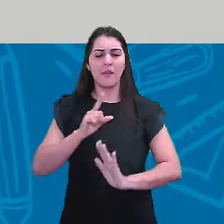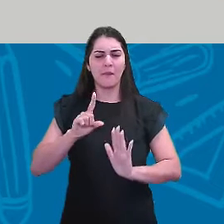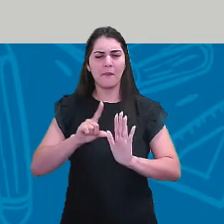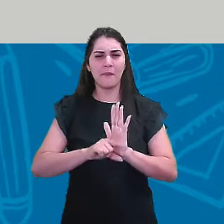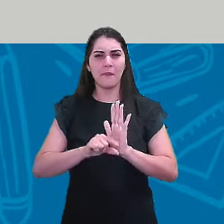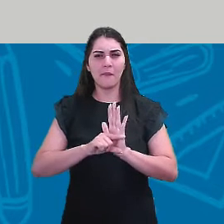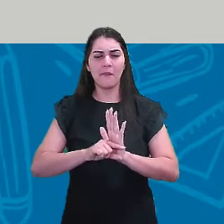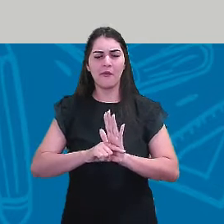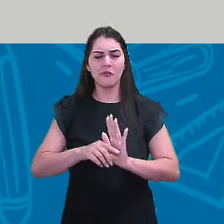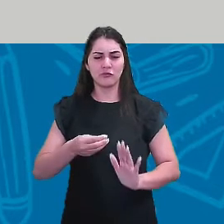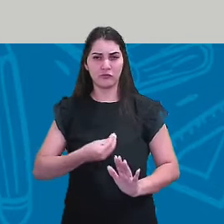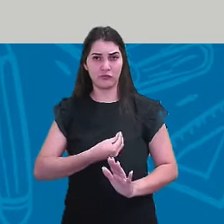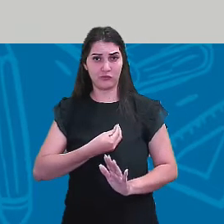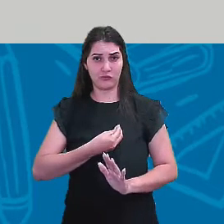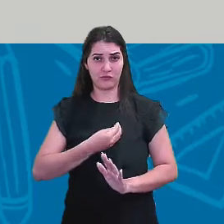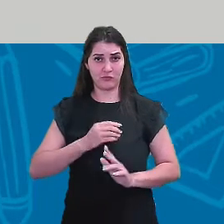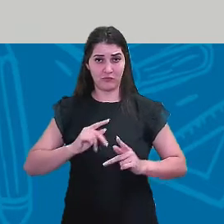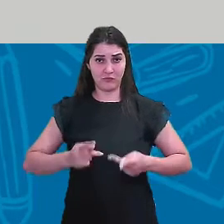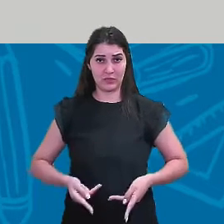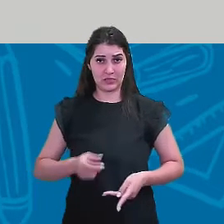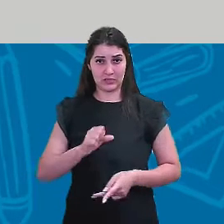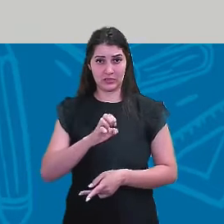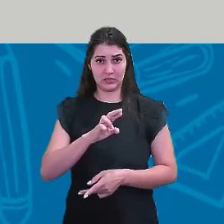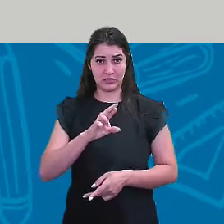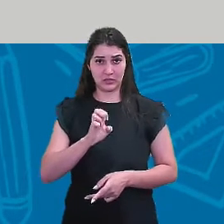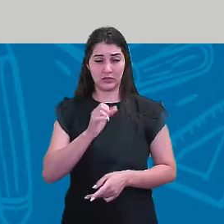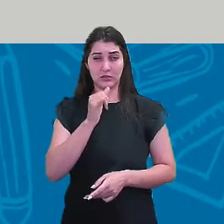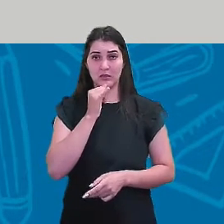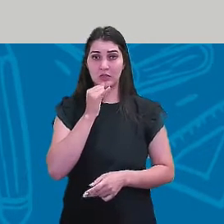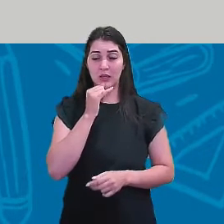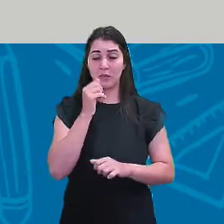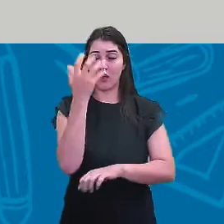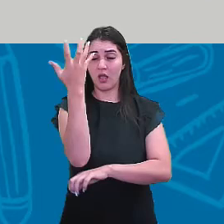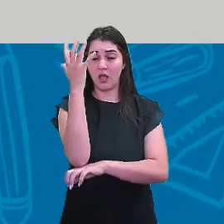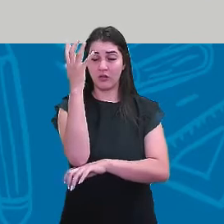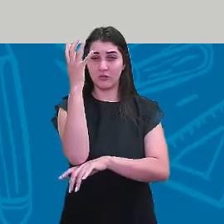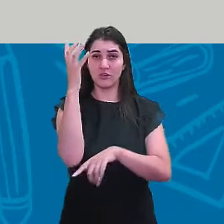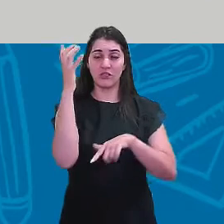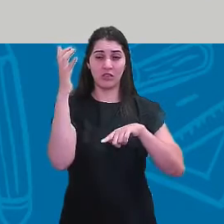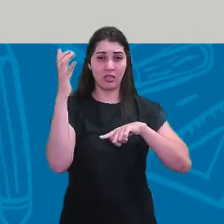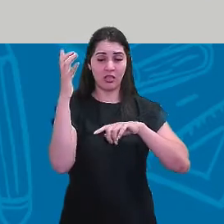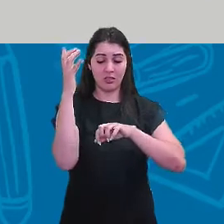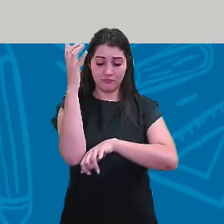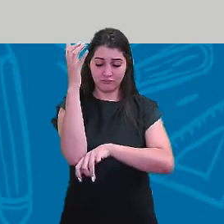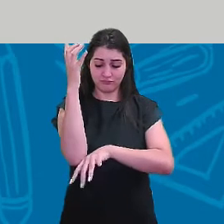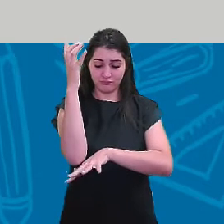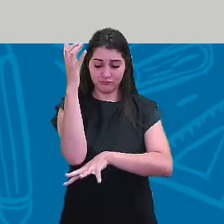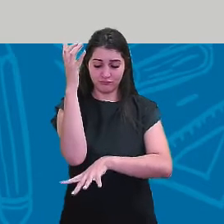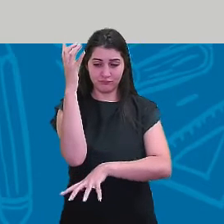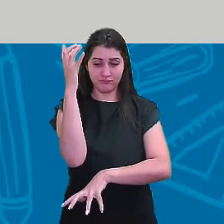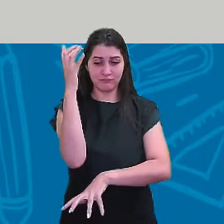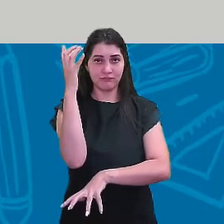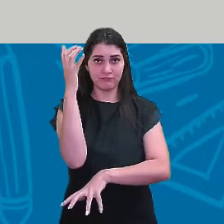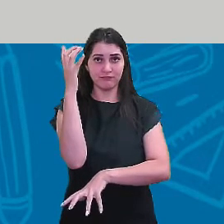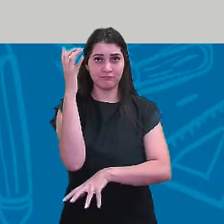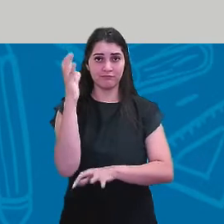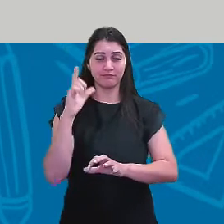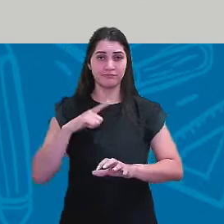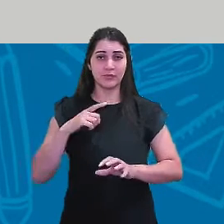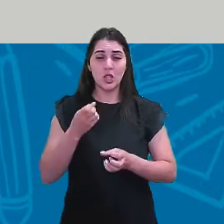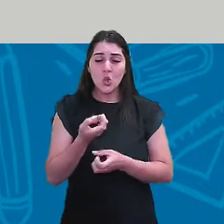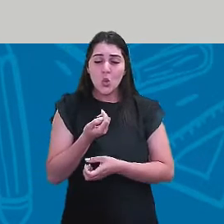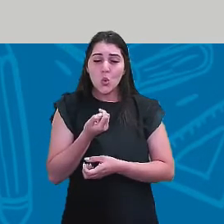vivos, e as raízes mais profundas daquelas árvores mais grandonas, que tem aquela raiz bem fundona, quase